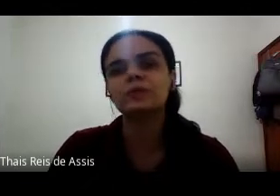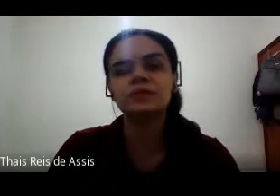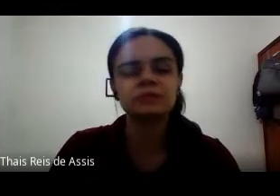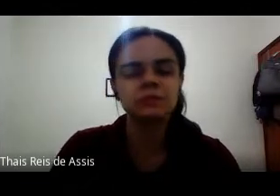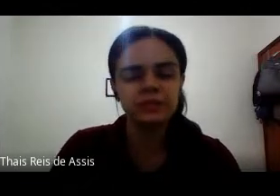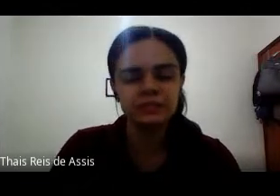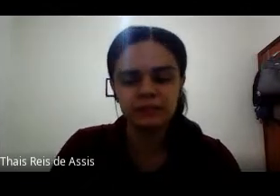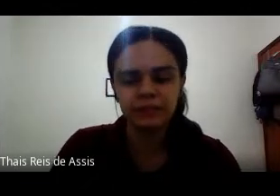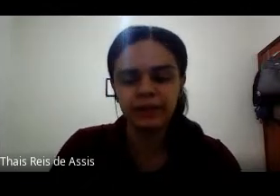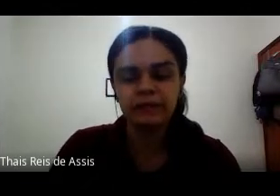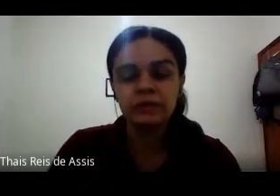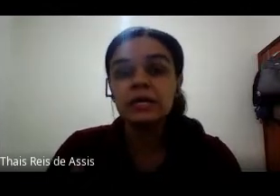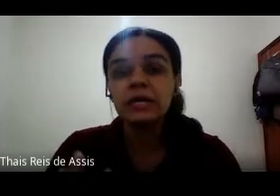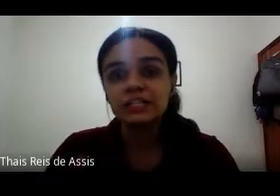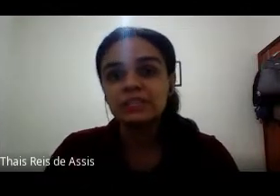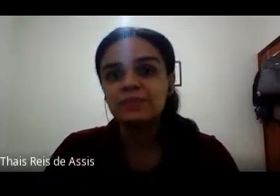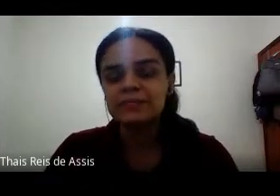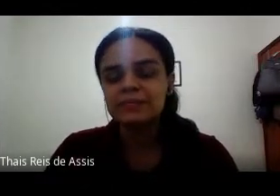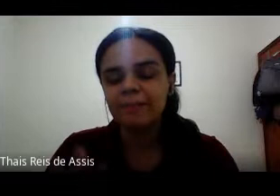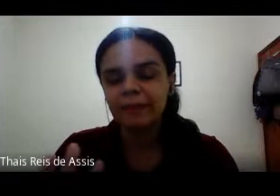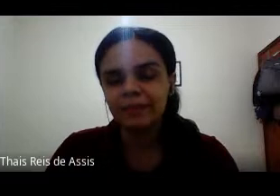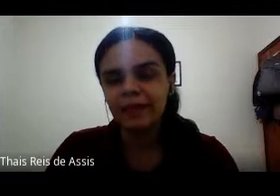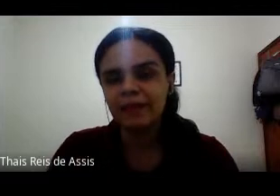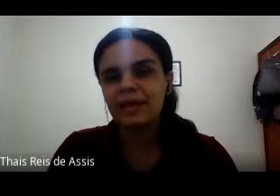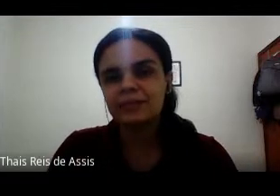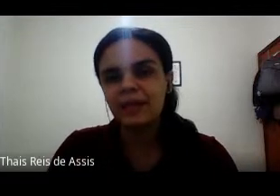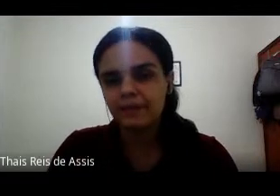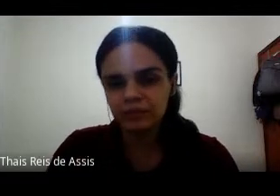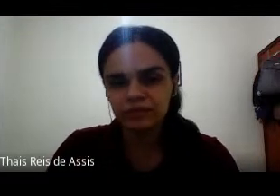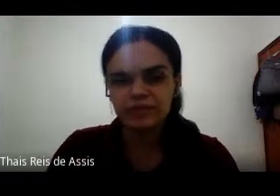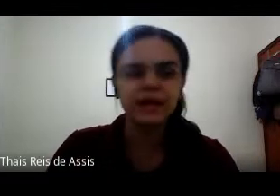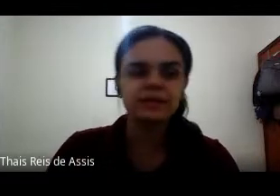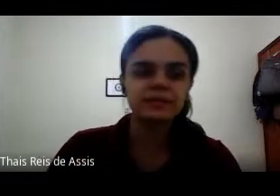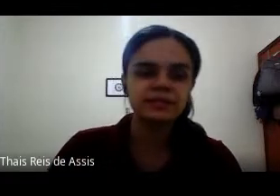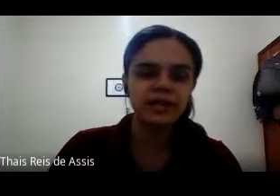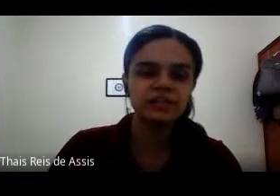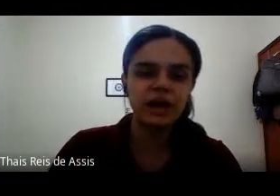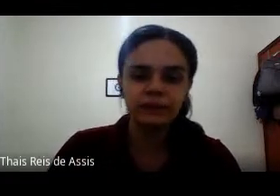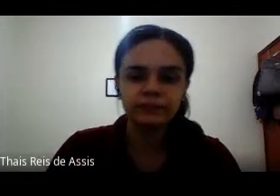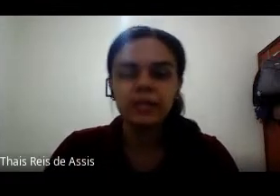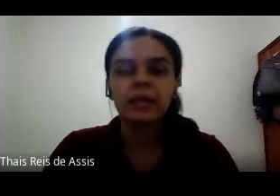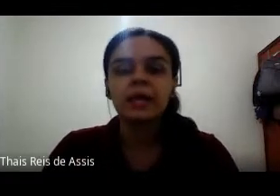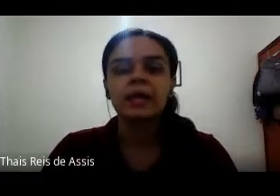todos nós temos um conhecimento prévio. E a gente precisa aprender a trazer e utilizar isso dentro de sala de